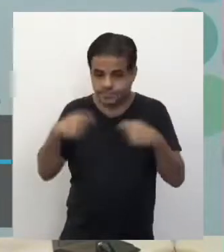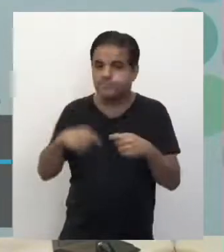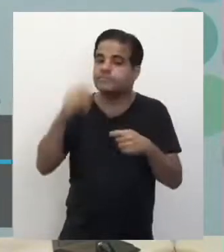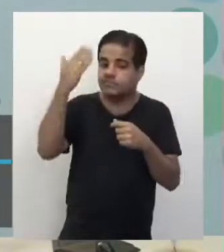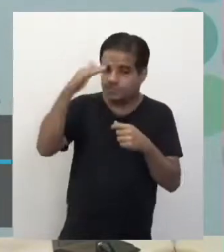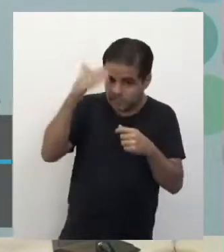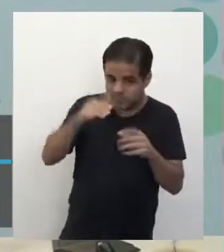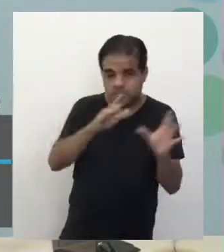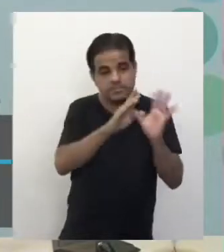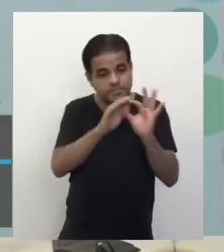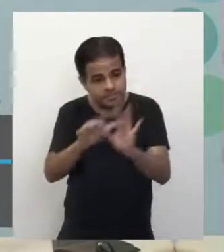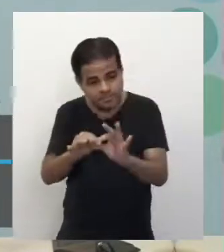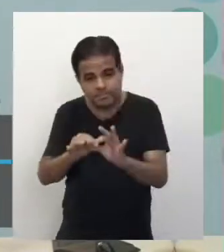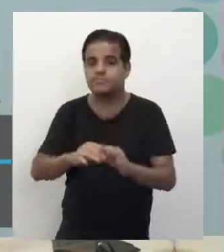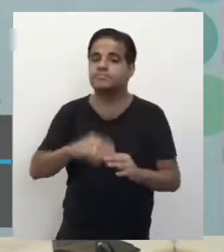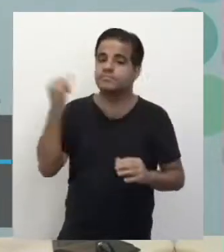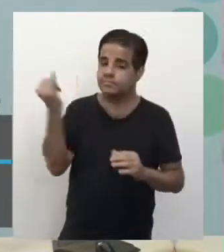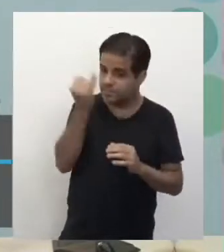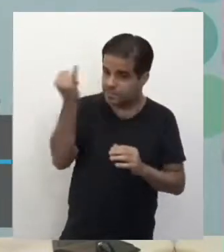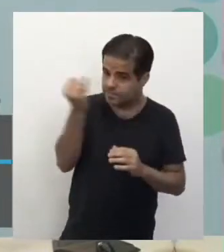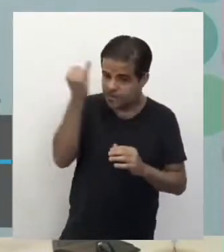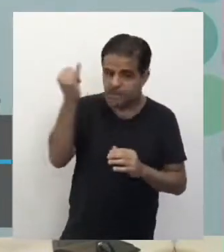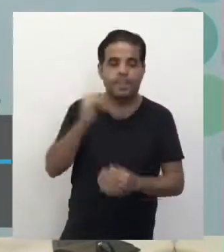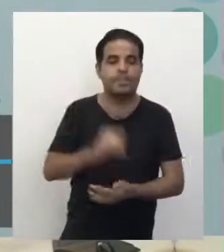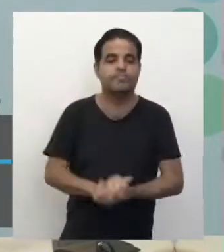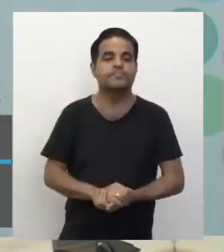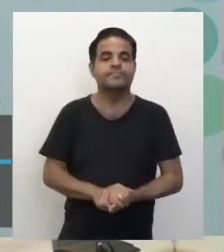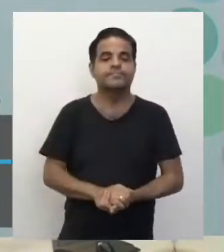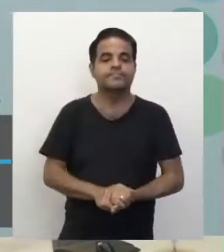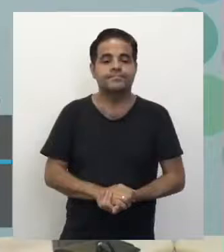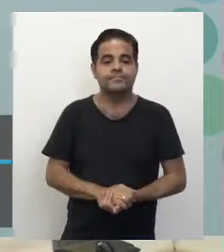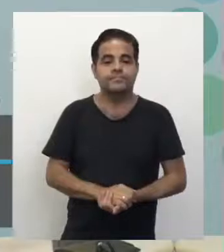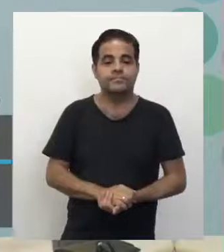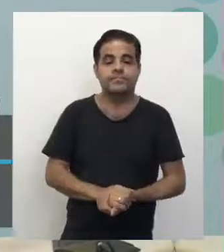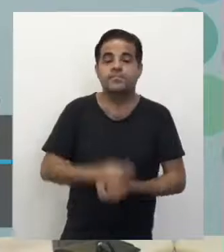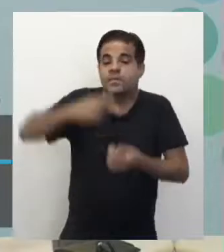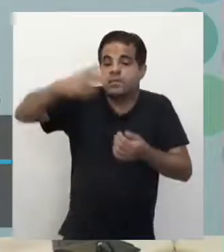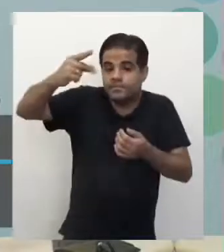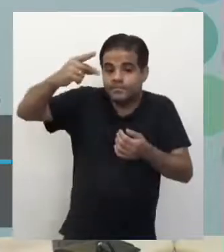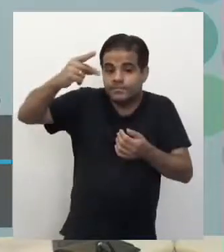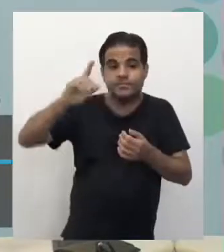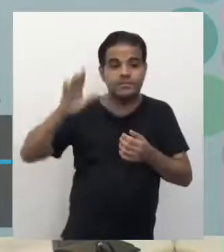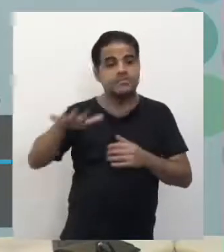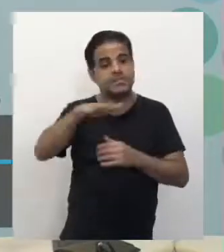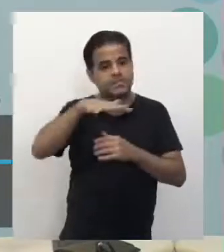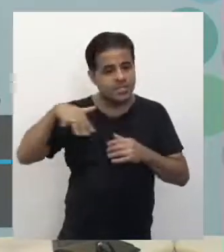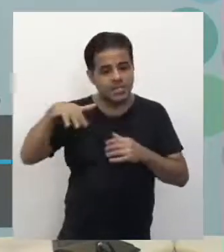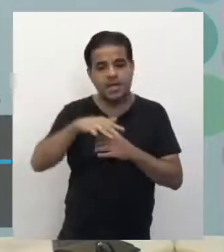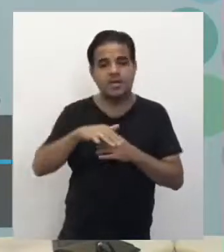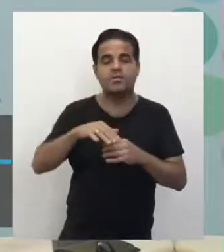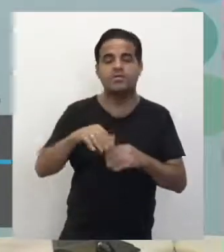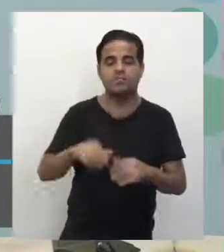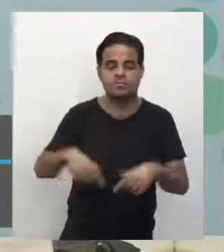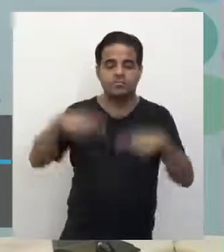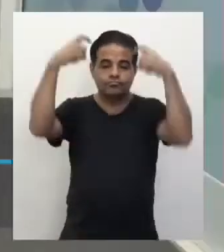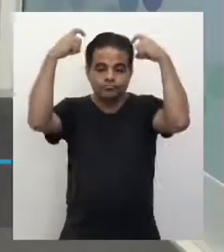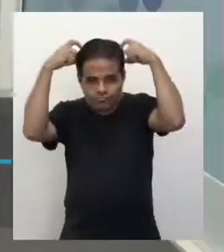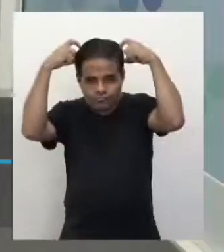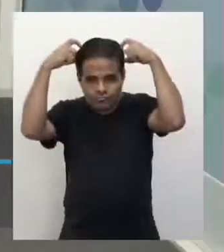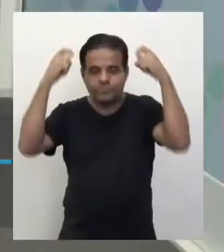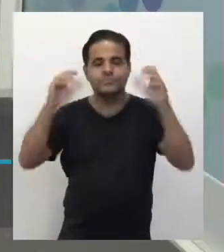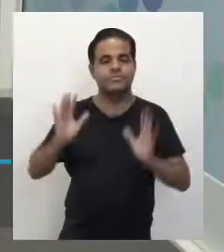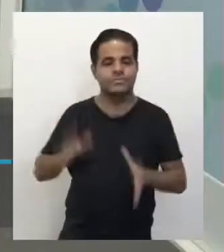entender o contexto. É super importante, tá? O segundo lá já é mais geral, né? O do urso é bem e popular,